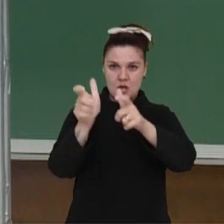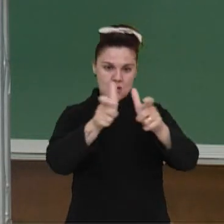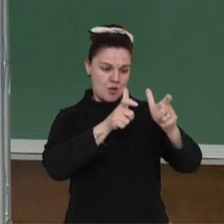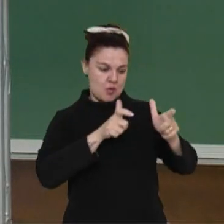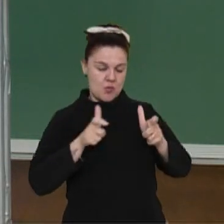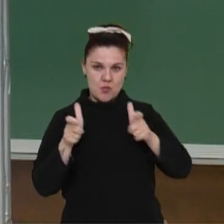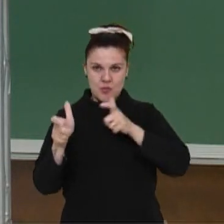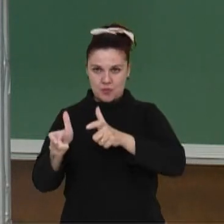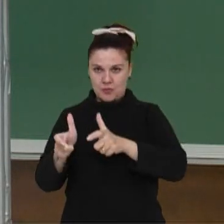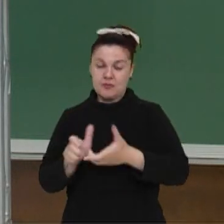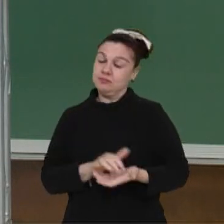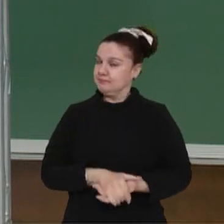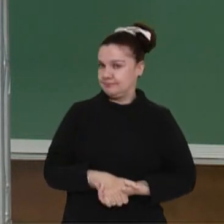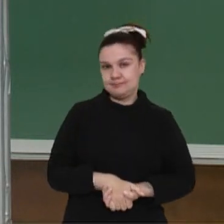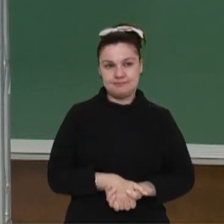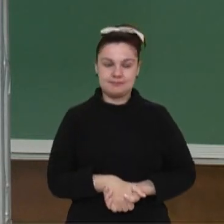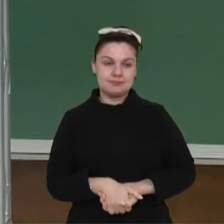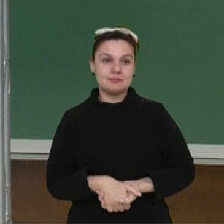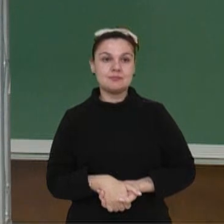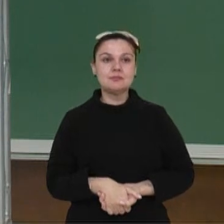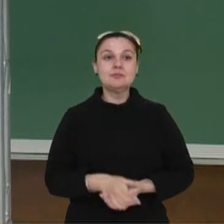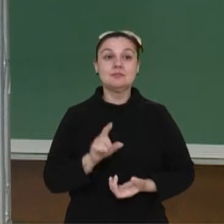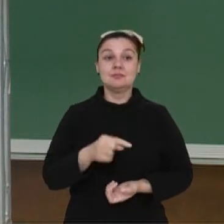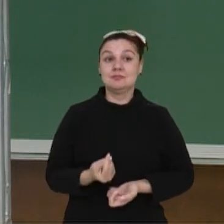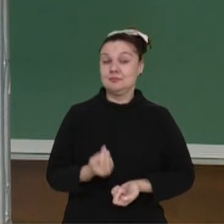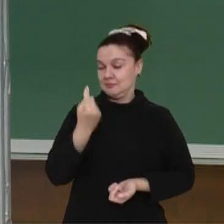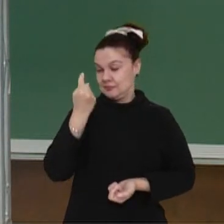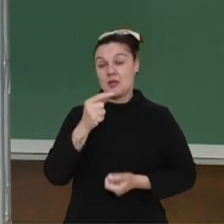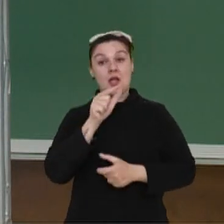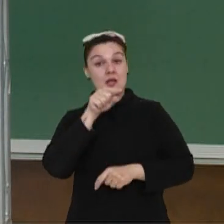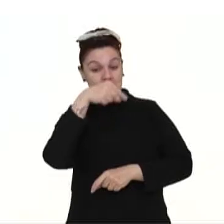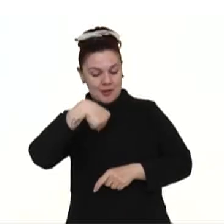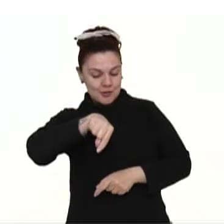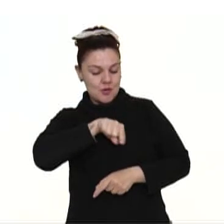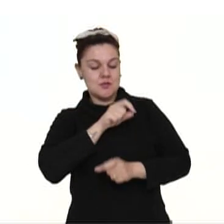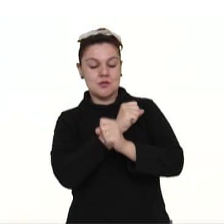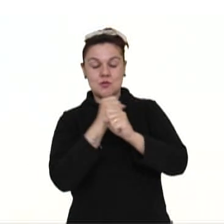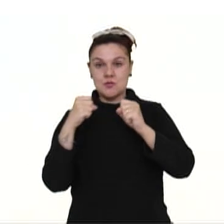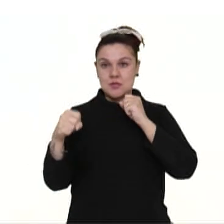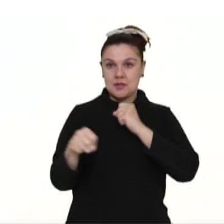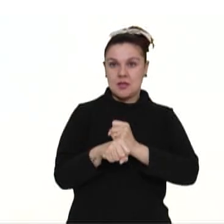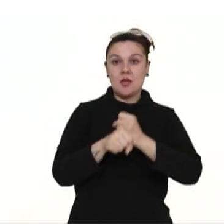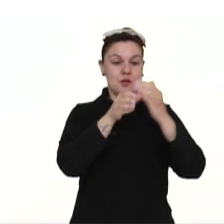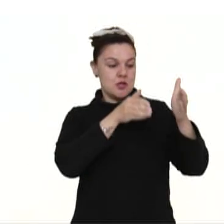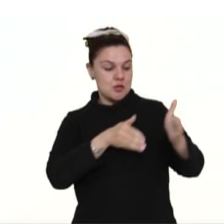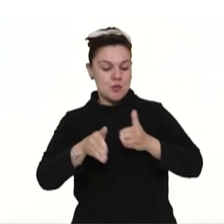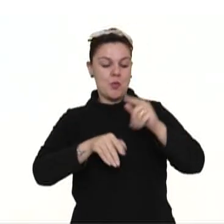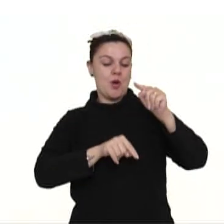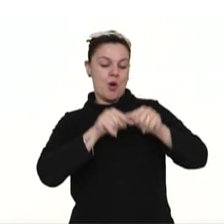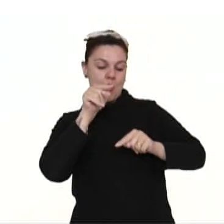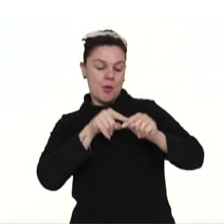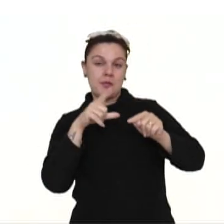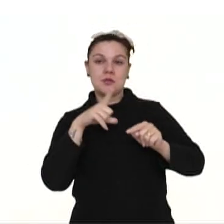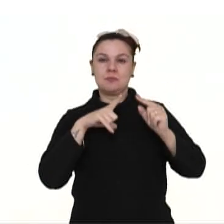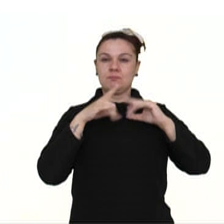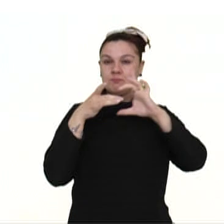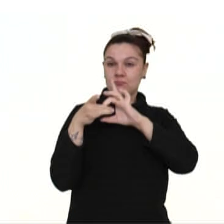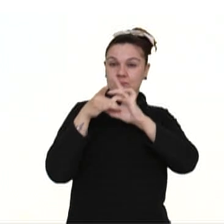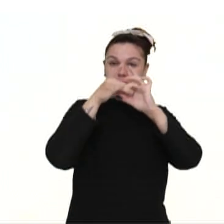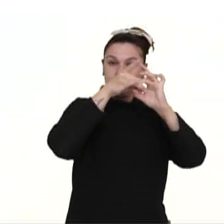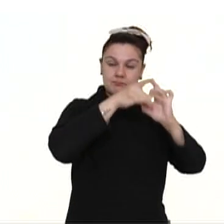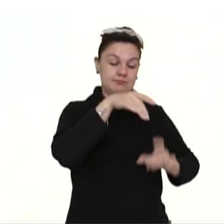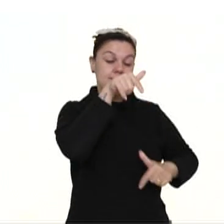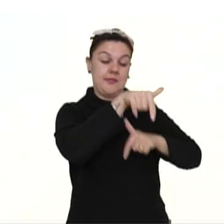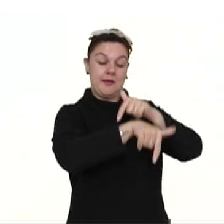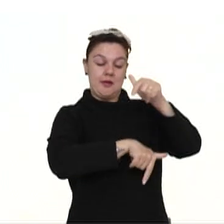lugares ou em toda a história. Bom, em nossa sociedade, a produção de cada objeto envolve uma complexa rede